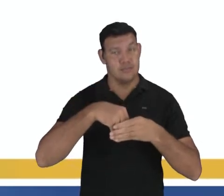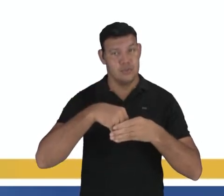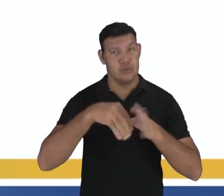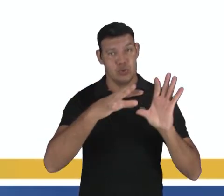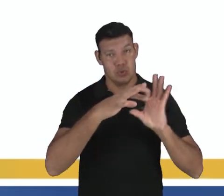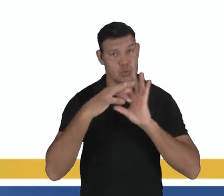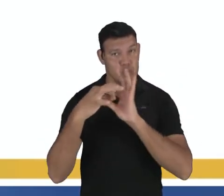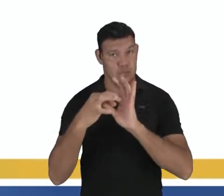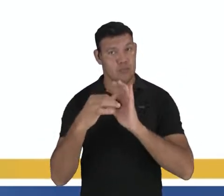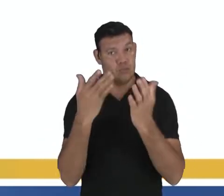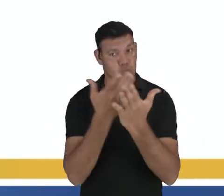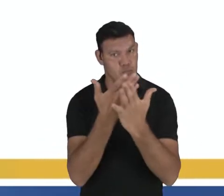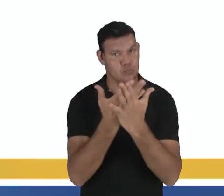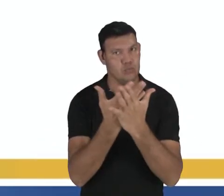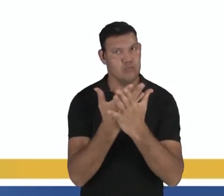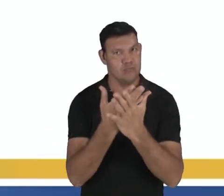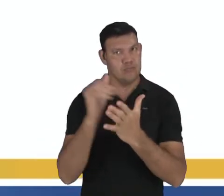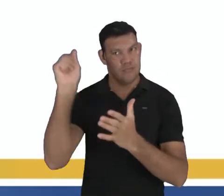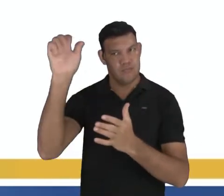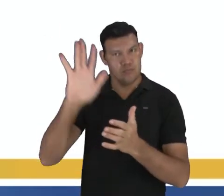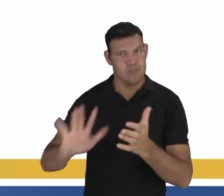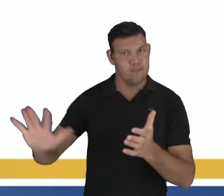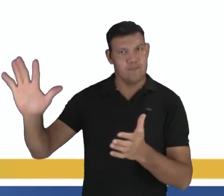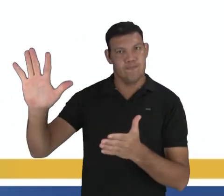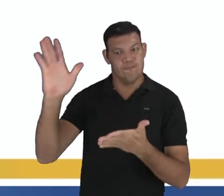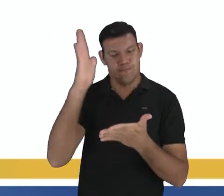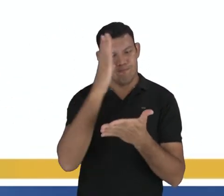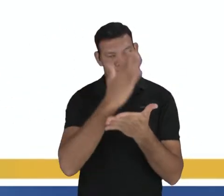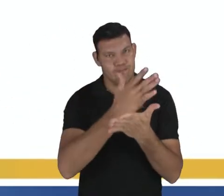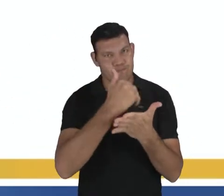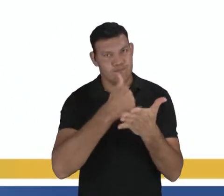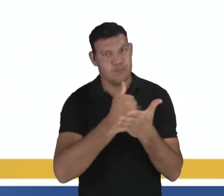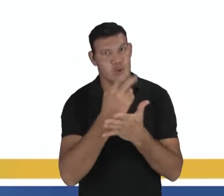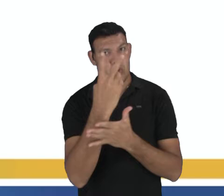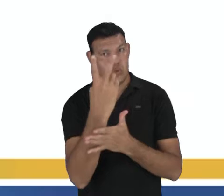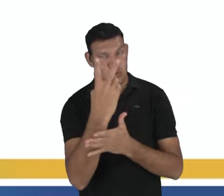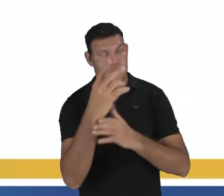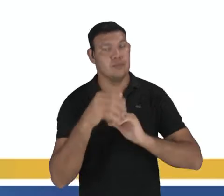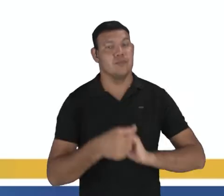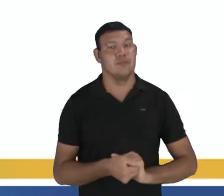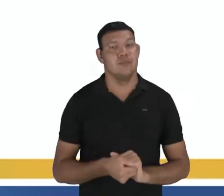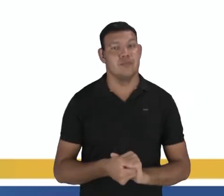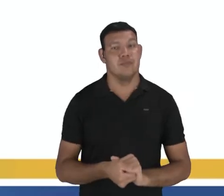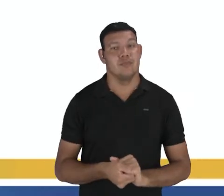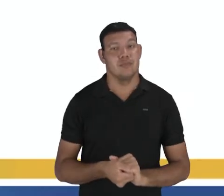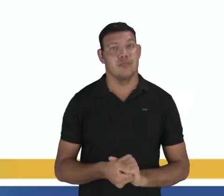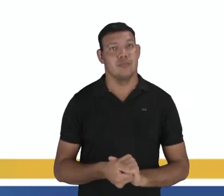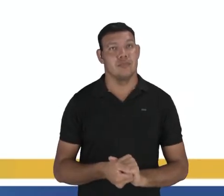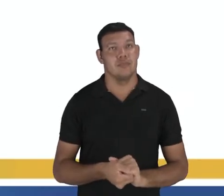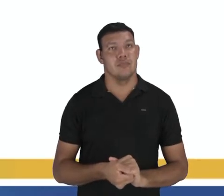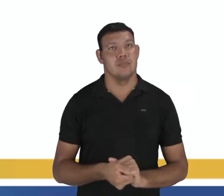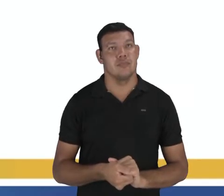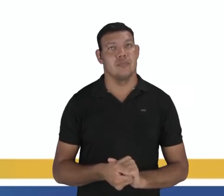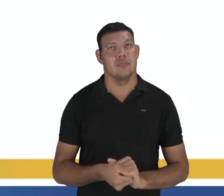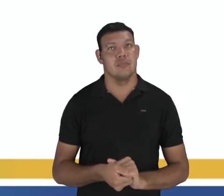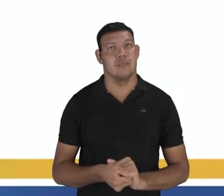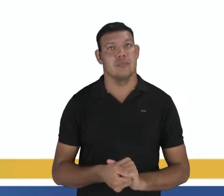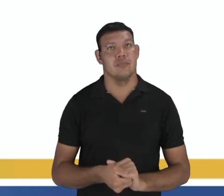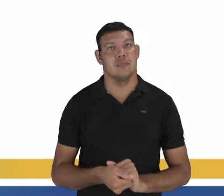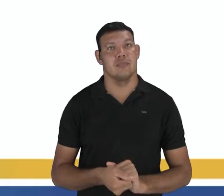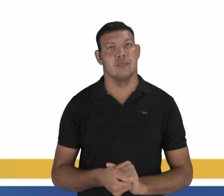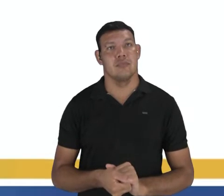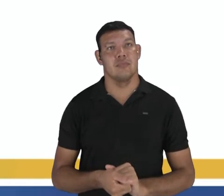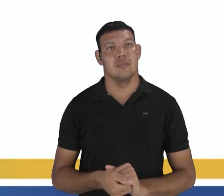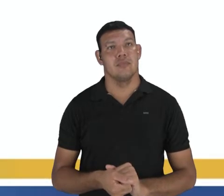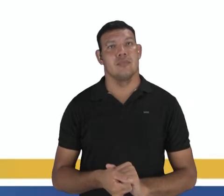de estudar o continente africano, ele é dividido em duas partes, né? A África setentrional e a